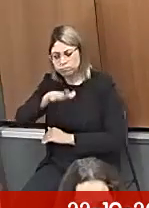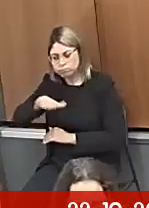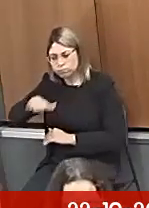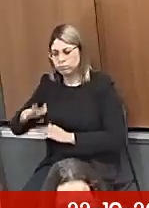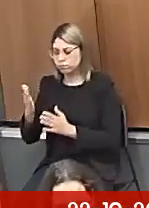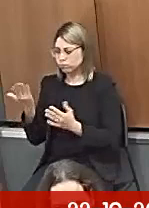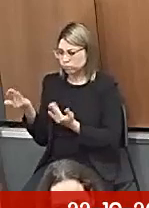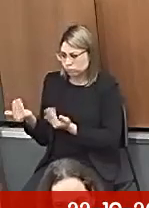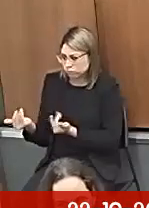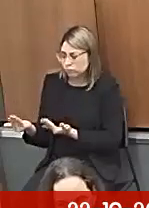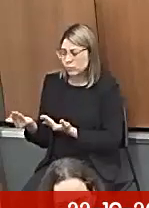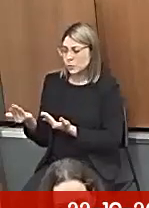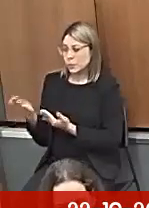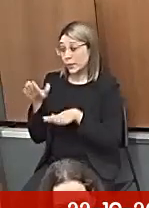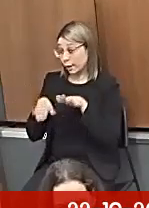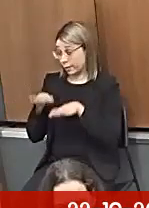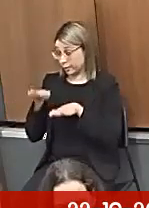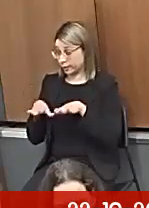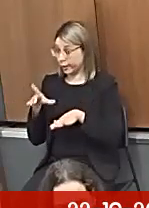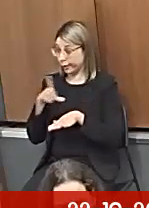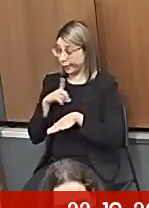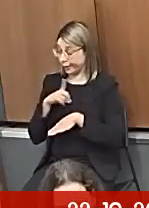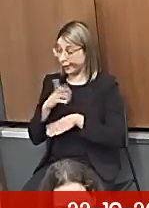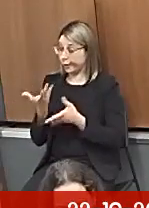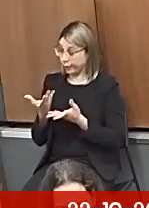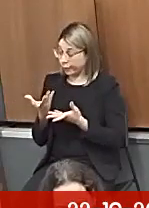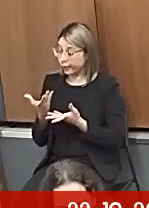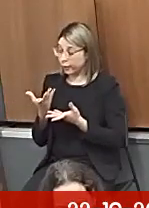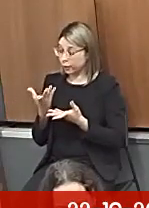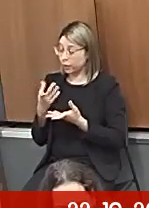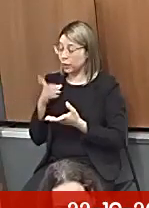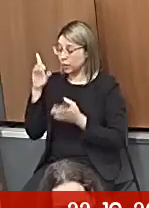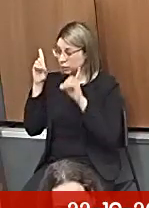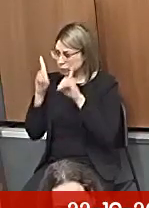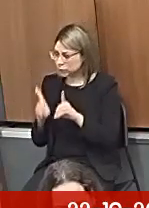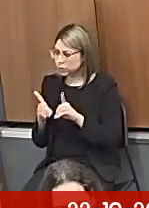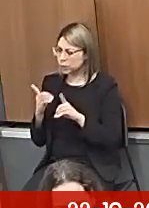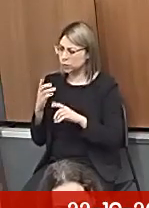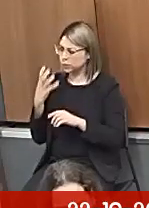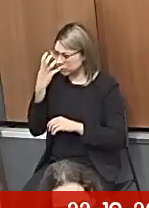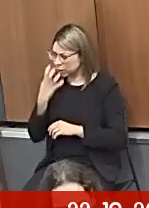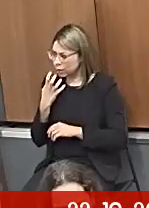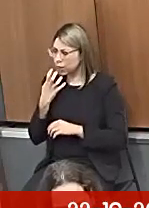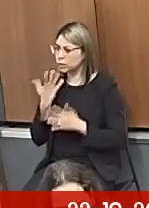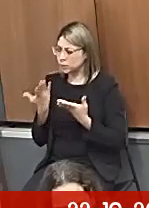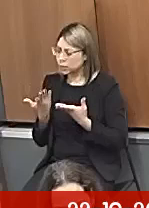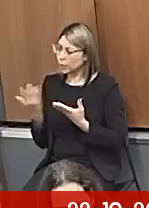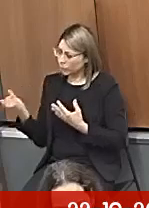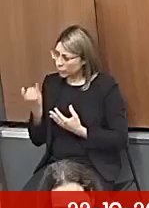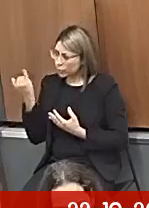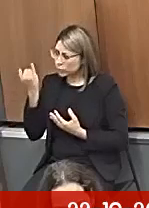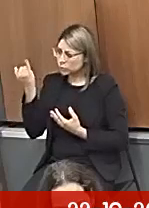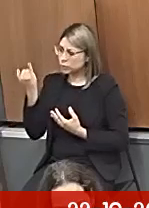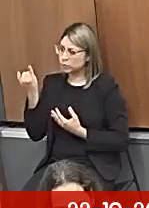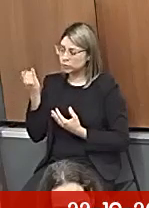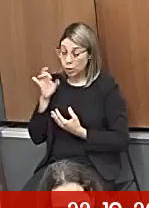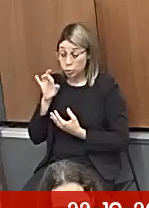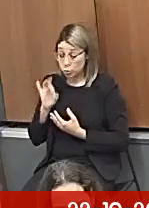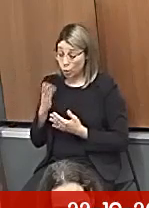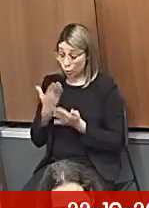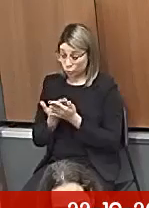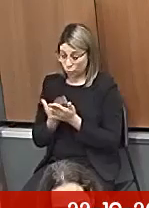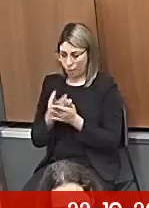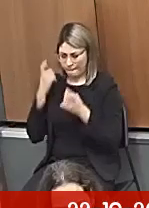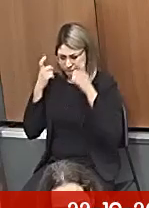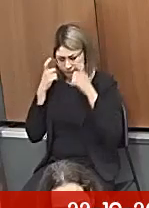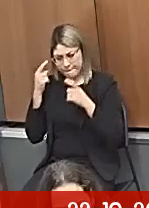desses adolescentes, que muitas vezes têm deficiências severas, então, muitas vezes, isso é muito importante, que, além da escola